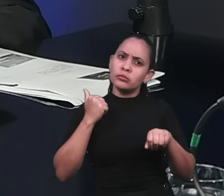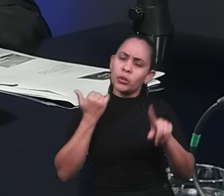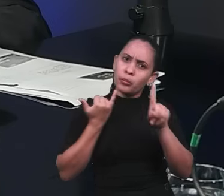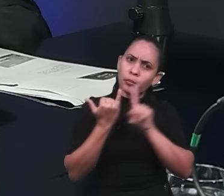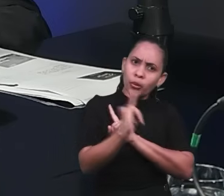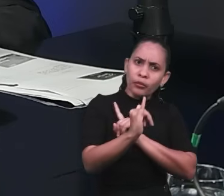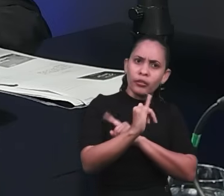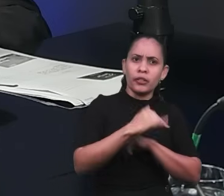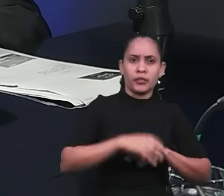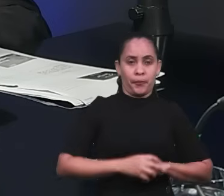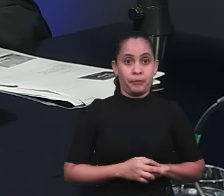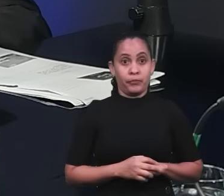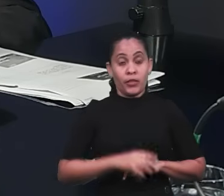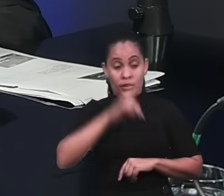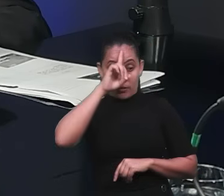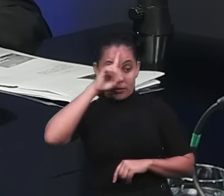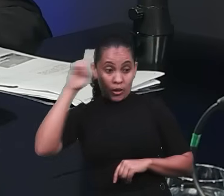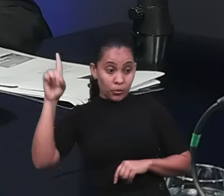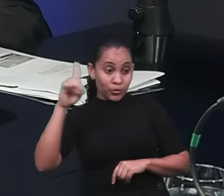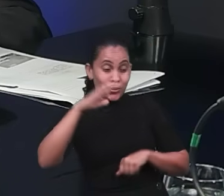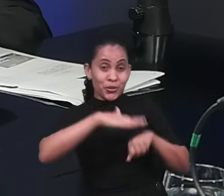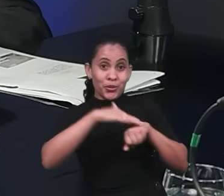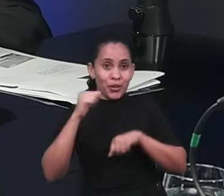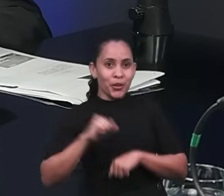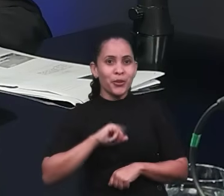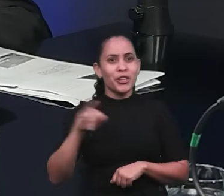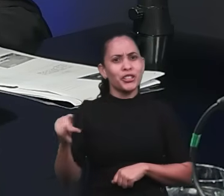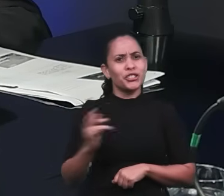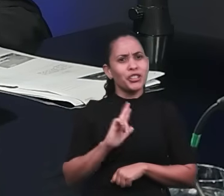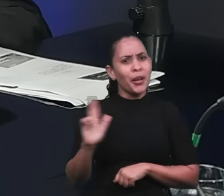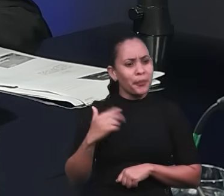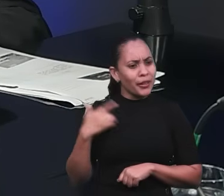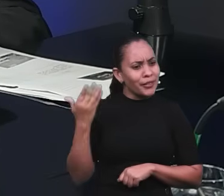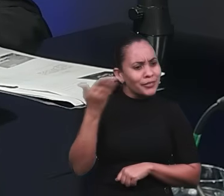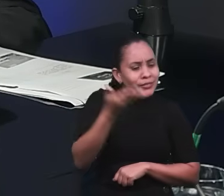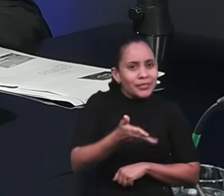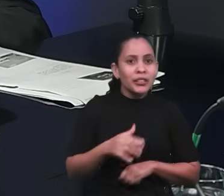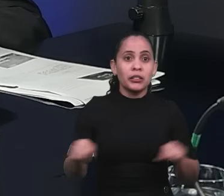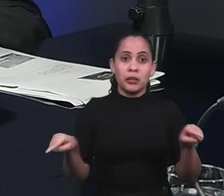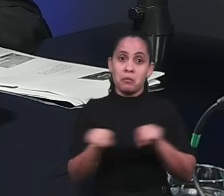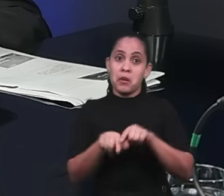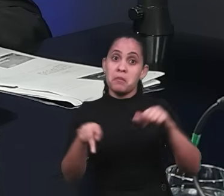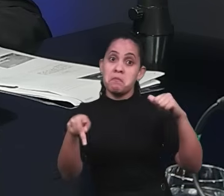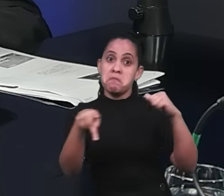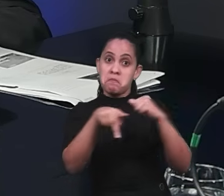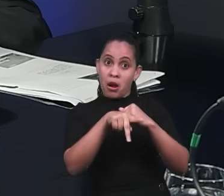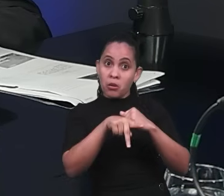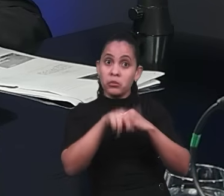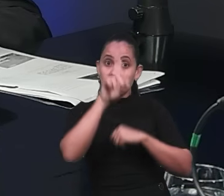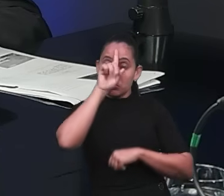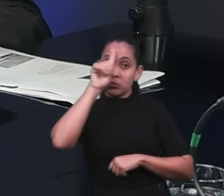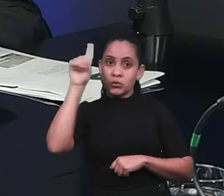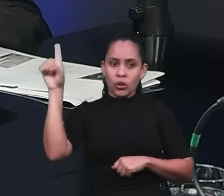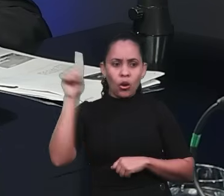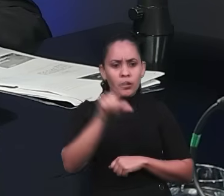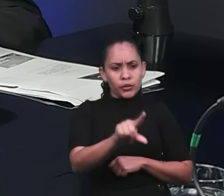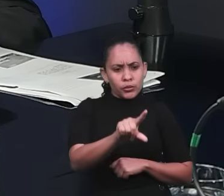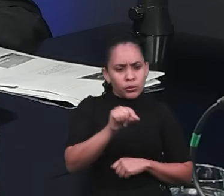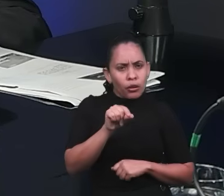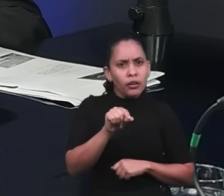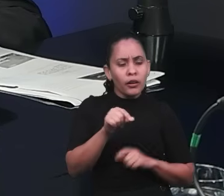Deus escolheu Jeremias, Deus escolheu Paulo. Né? Aprove a Deus separar-me ainda no ventre de minha